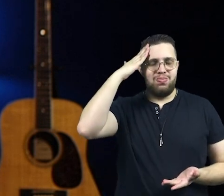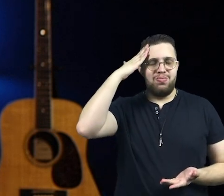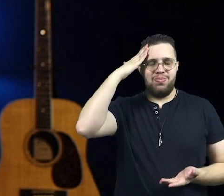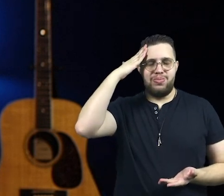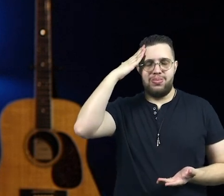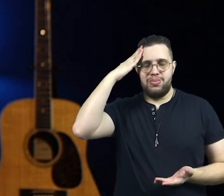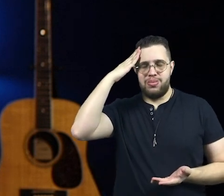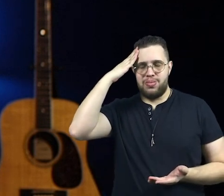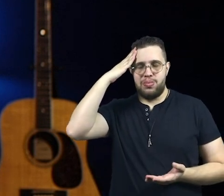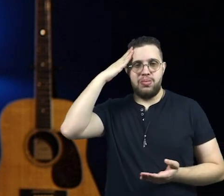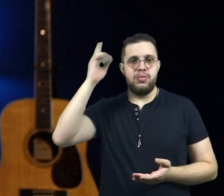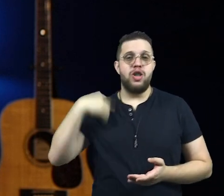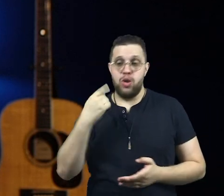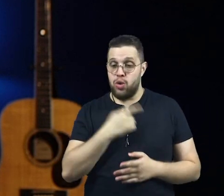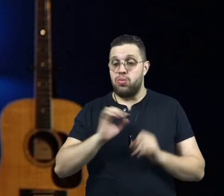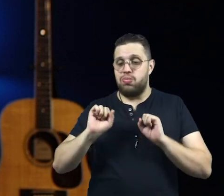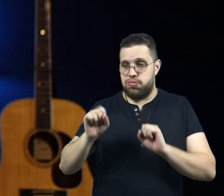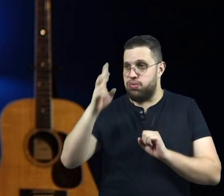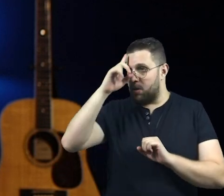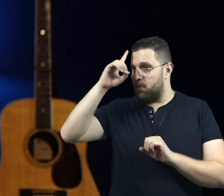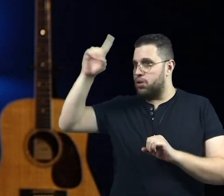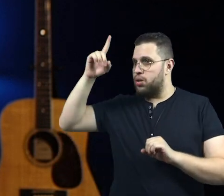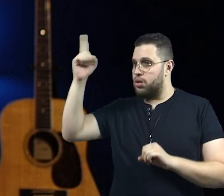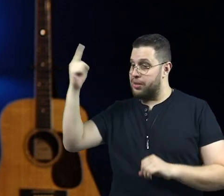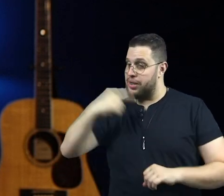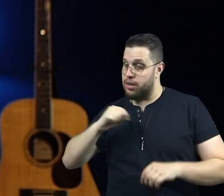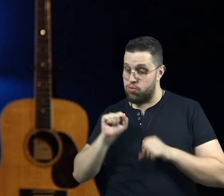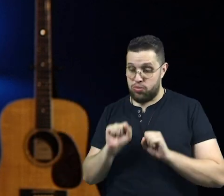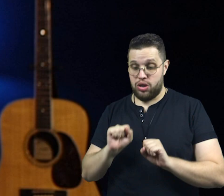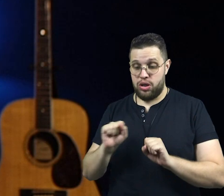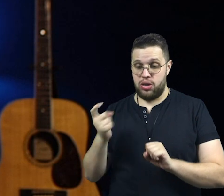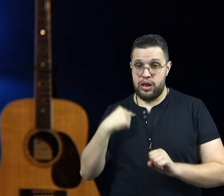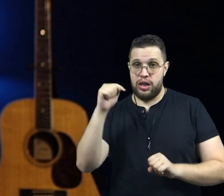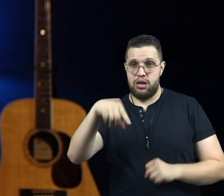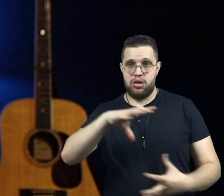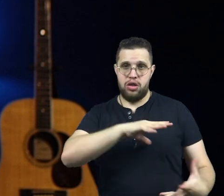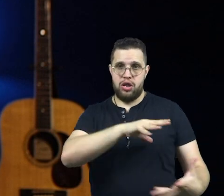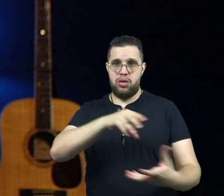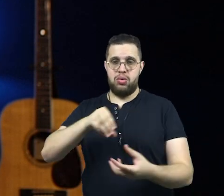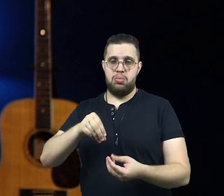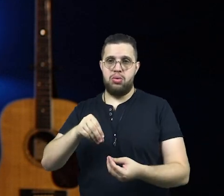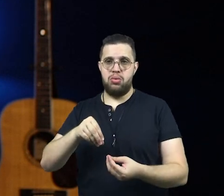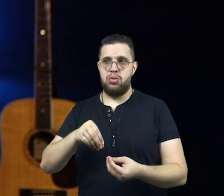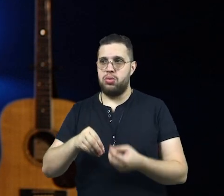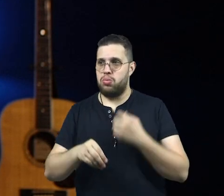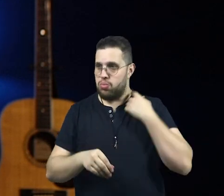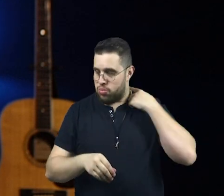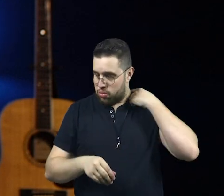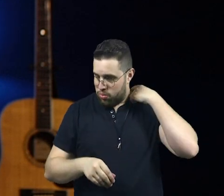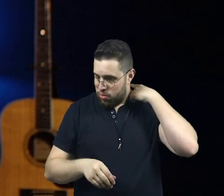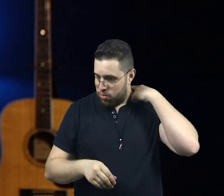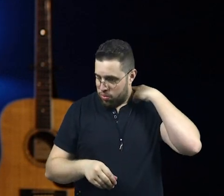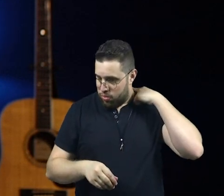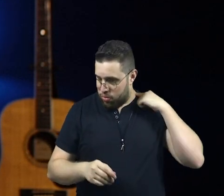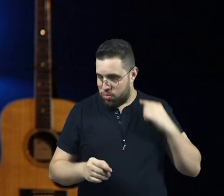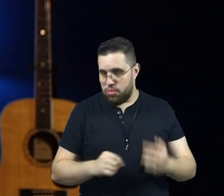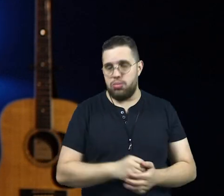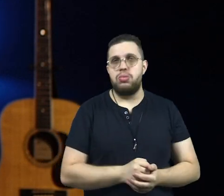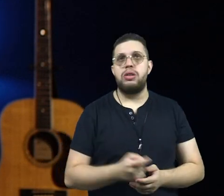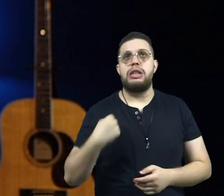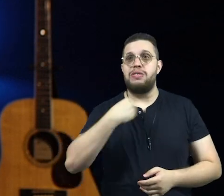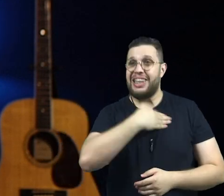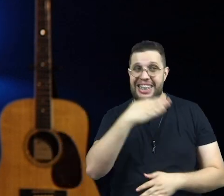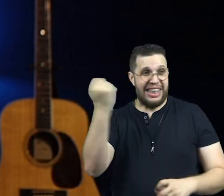que Deus está permitindo no mundo. Aleluia, isso que Deus está permitindo, inclusive, atingir, tocar os